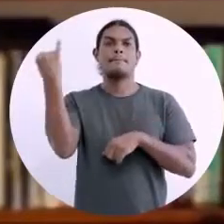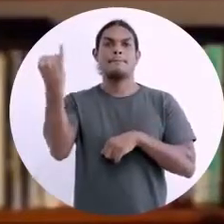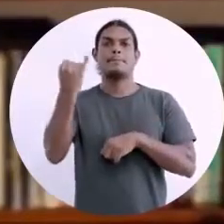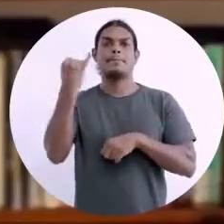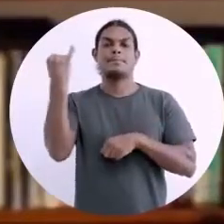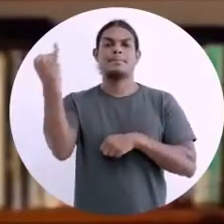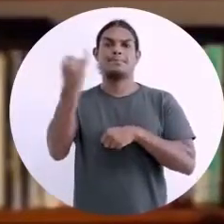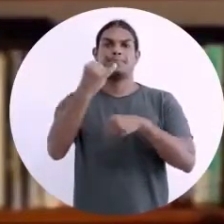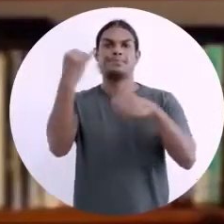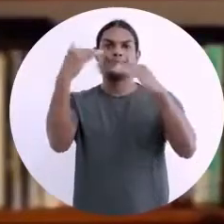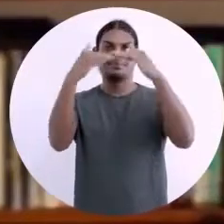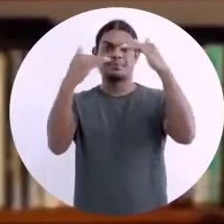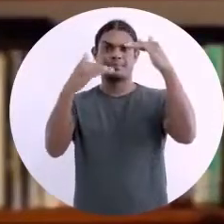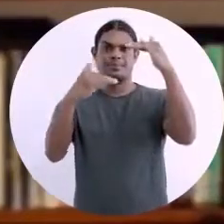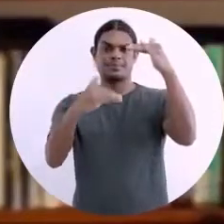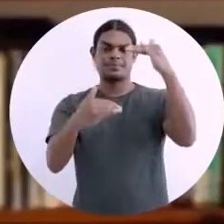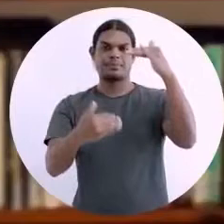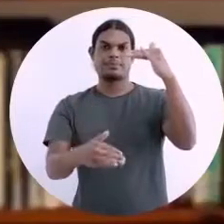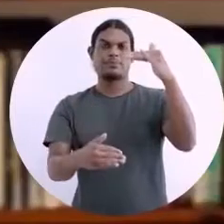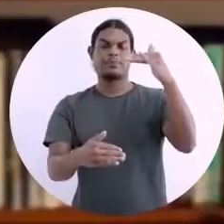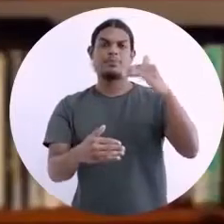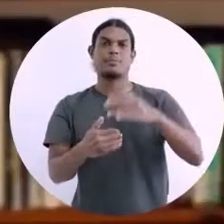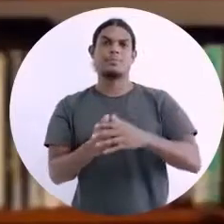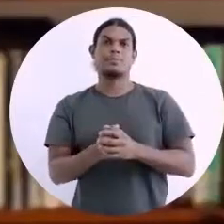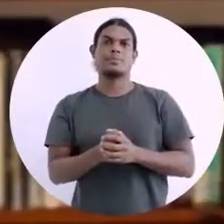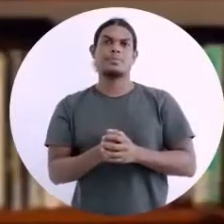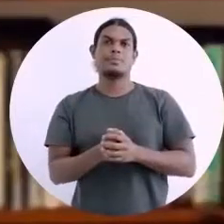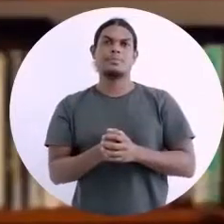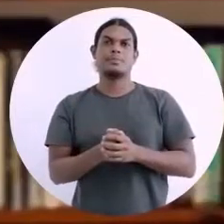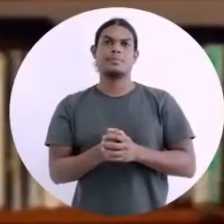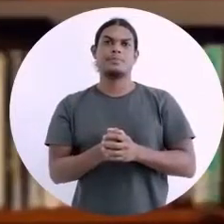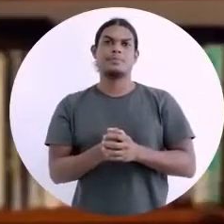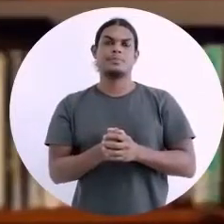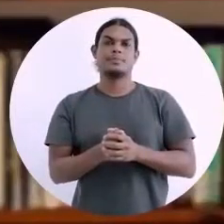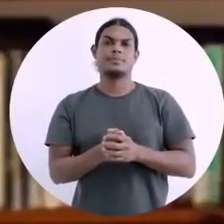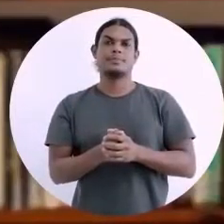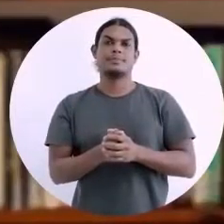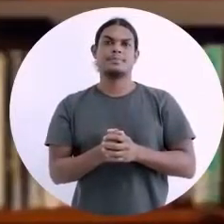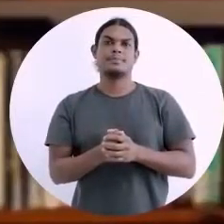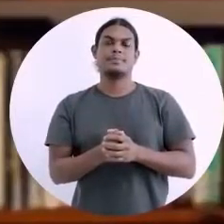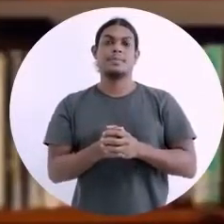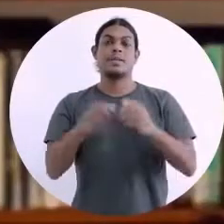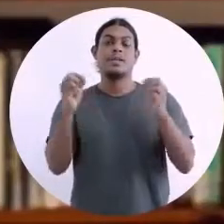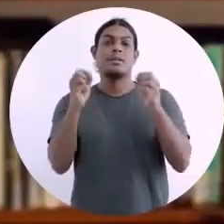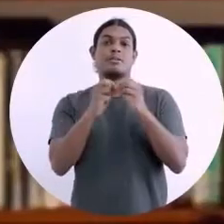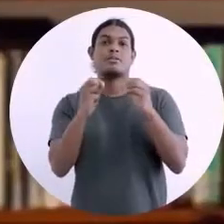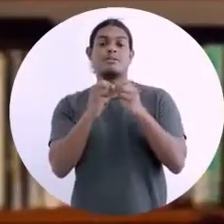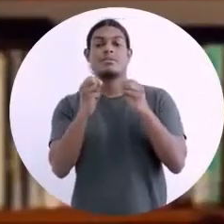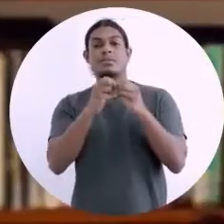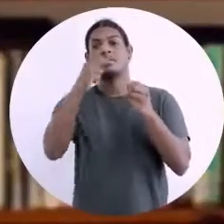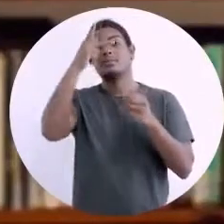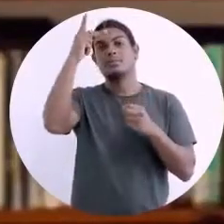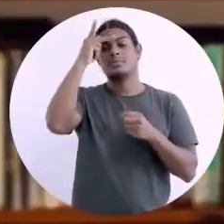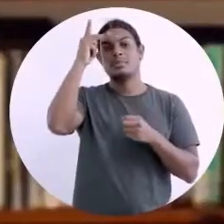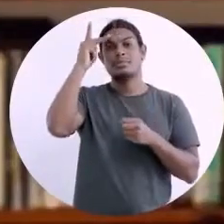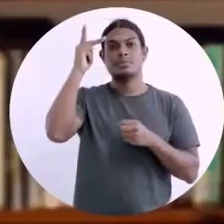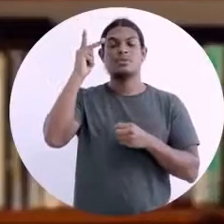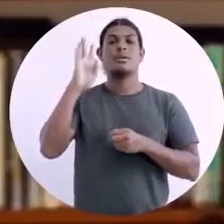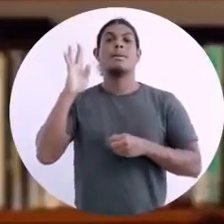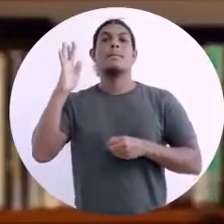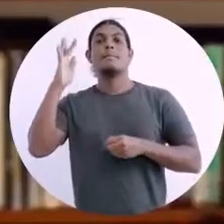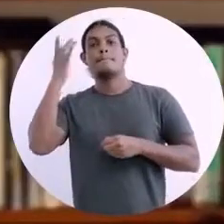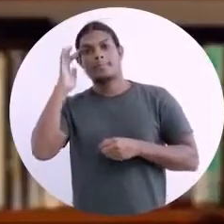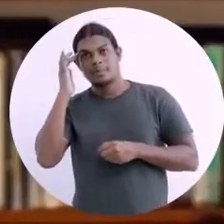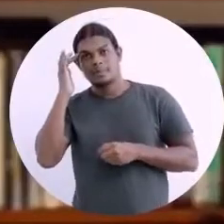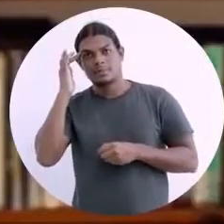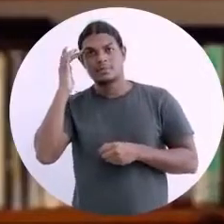as outras áreas, a mãe de todo o conhecimento. É aquela classe que faz o homem pensar. Primeiro, quando o homem chega ao mundo, ele se conhece como